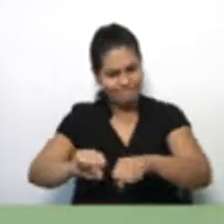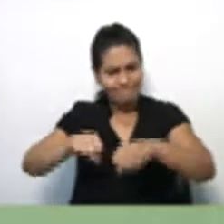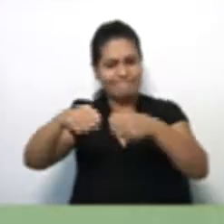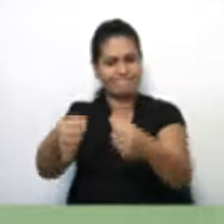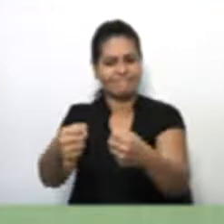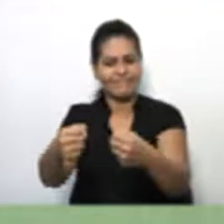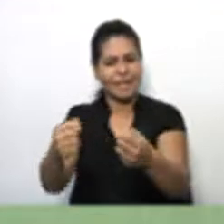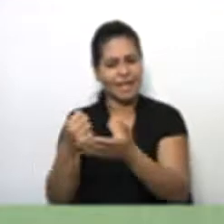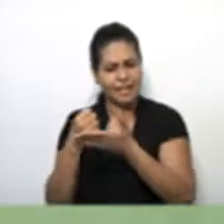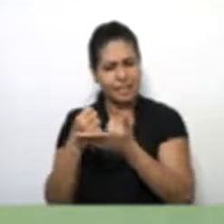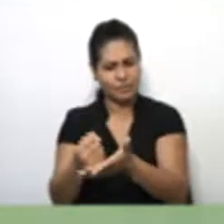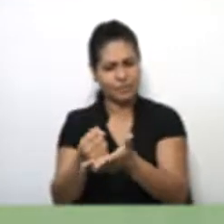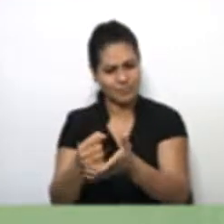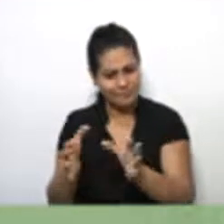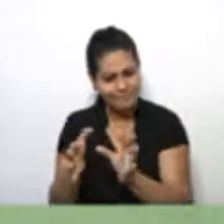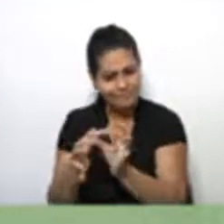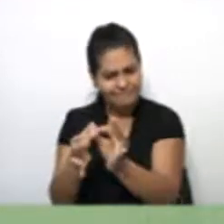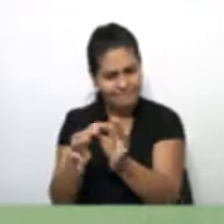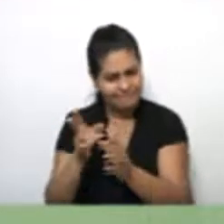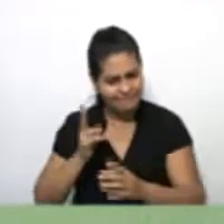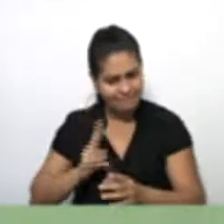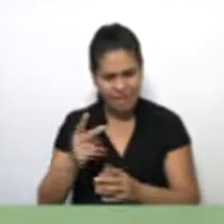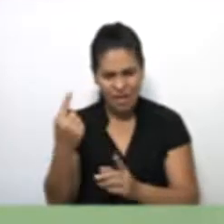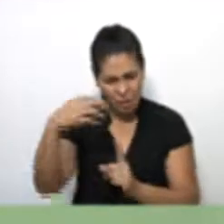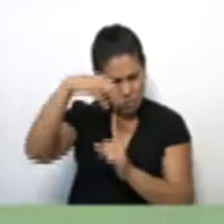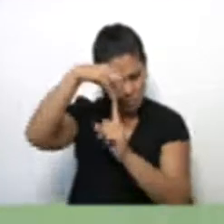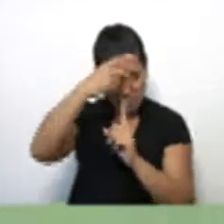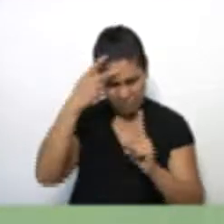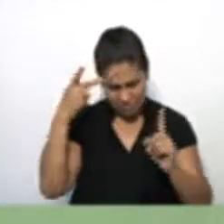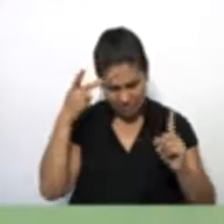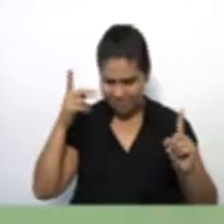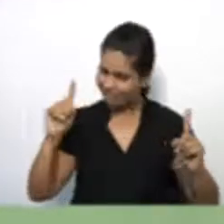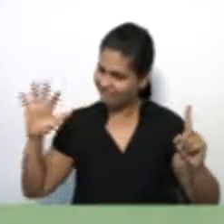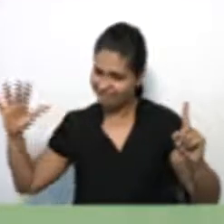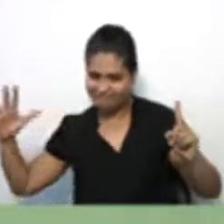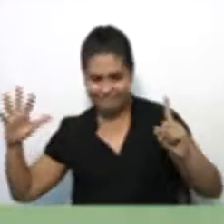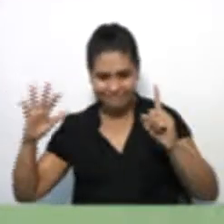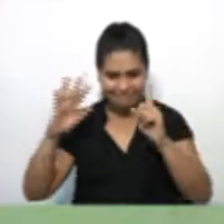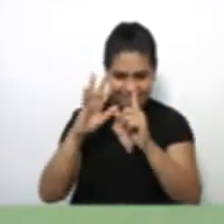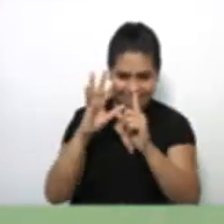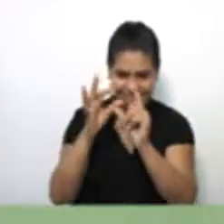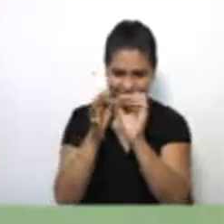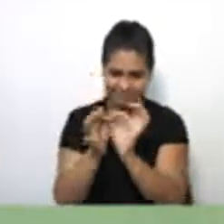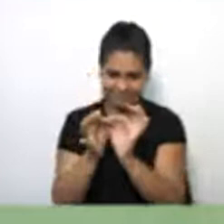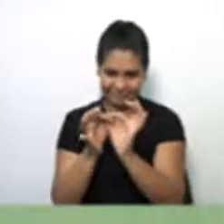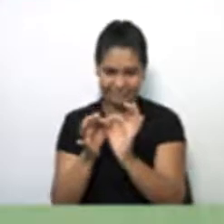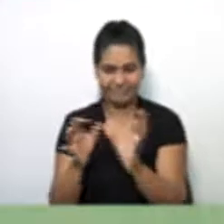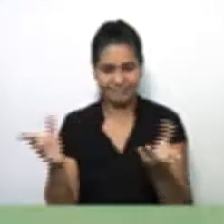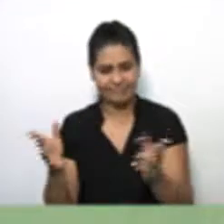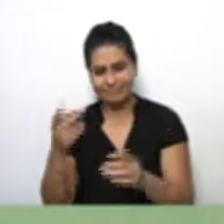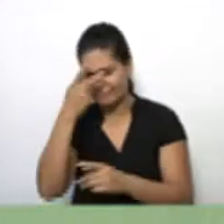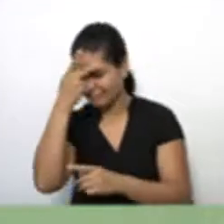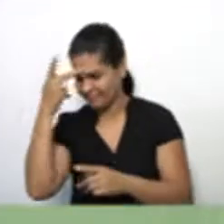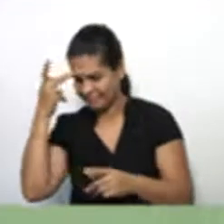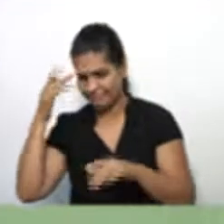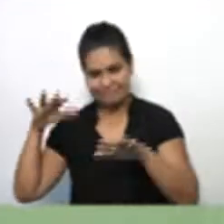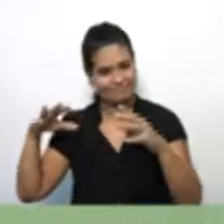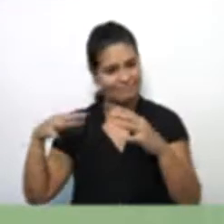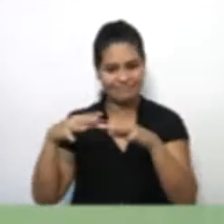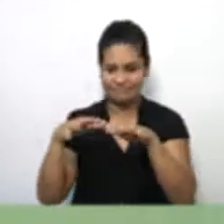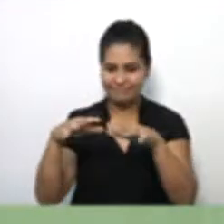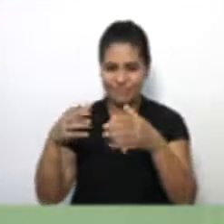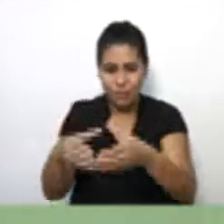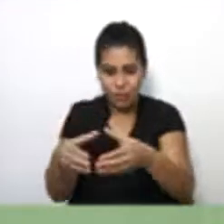cooperativo. Cooperativa existe só com uma pessoa? Claro que não. Ela é um esforço cooperativo de várias, ó, no